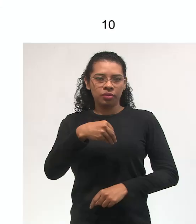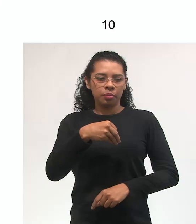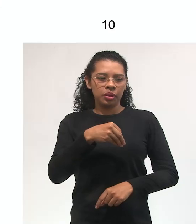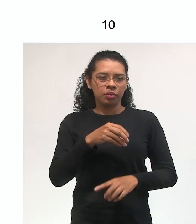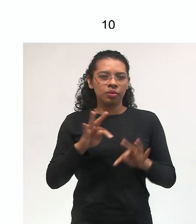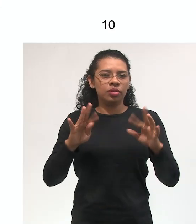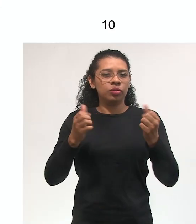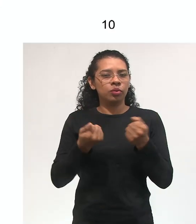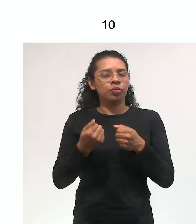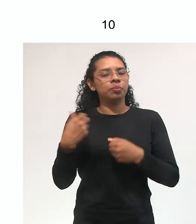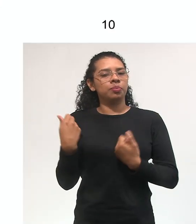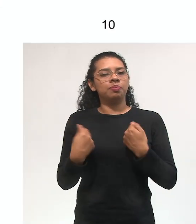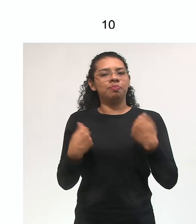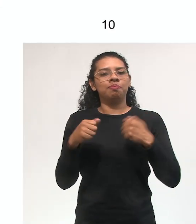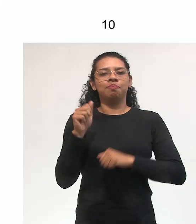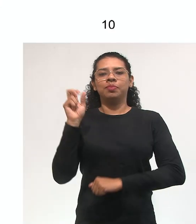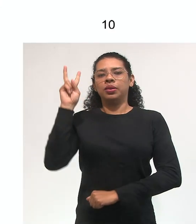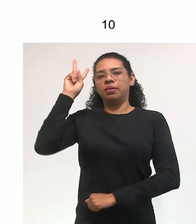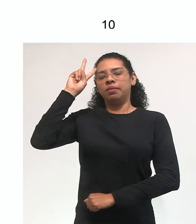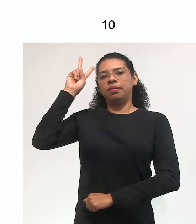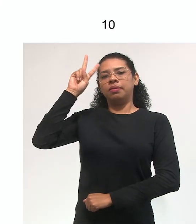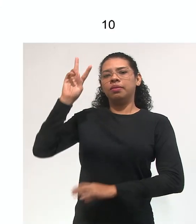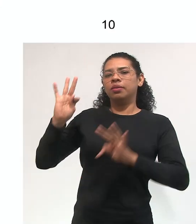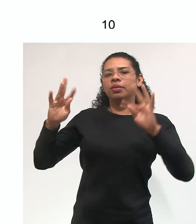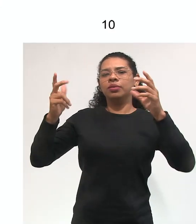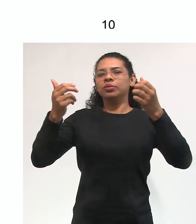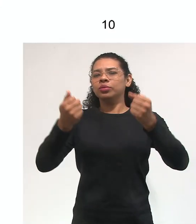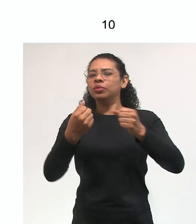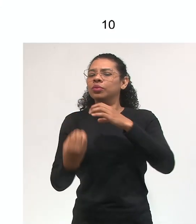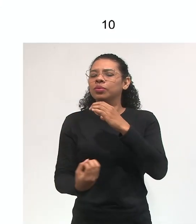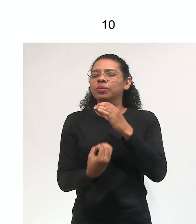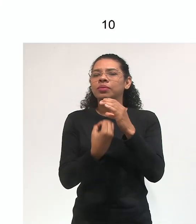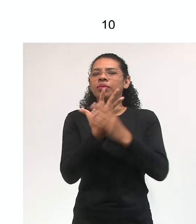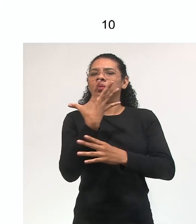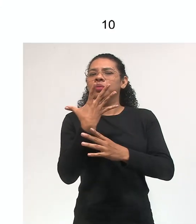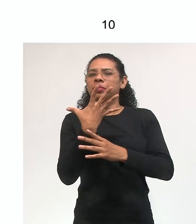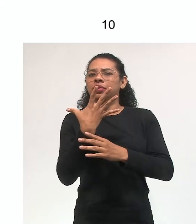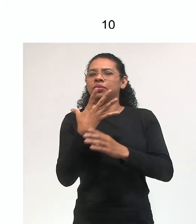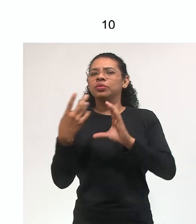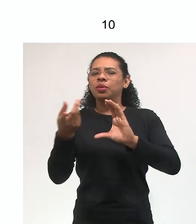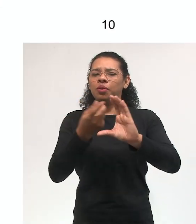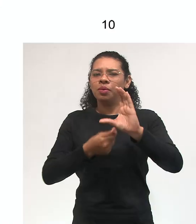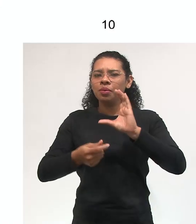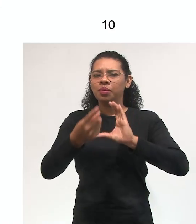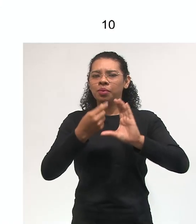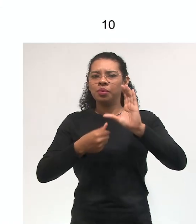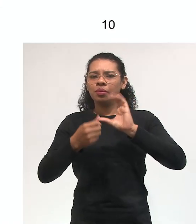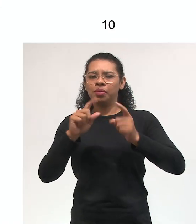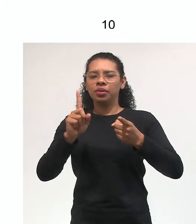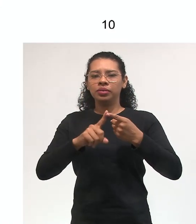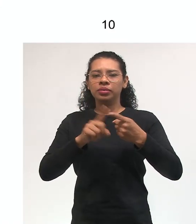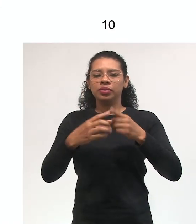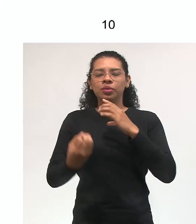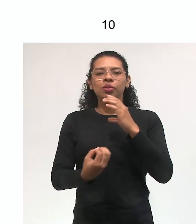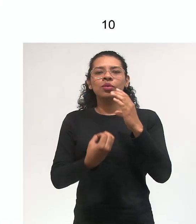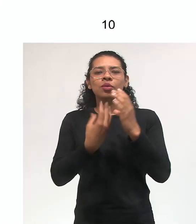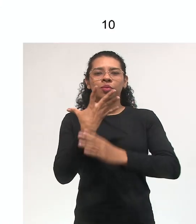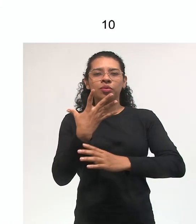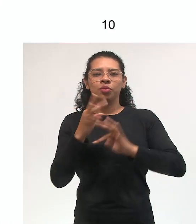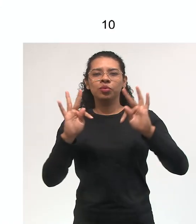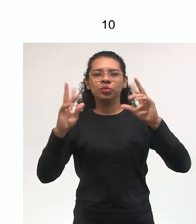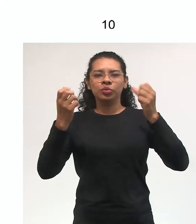dar justamente na consolidação do sistema capitalista, no surgimento das fábricas, correto?